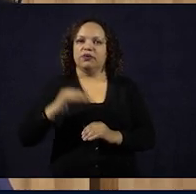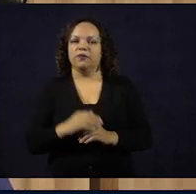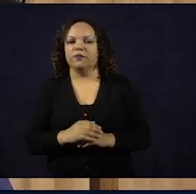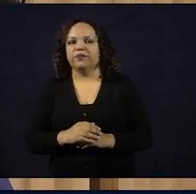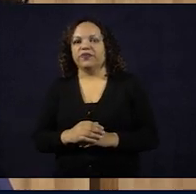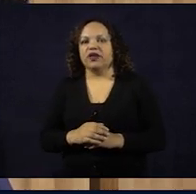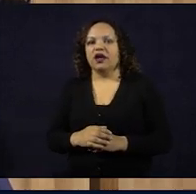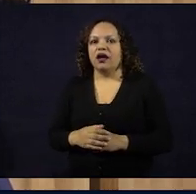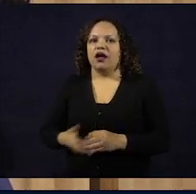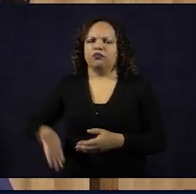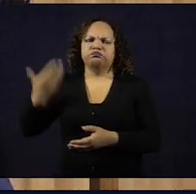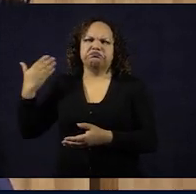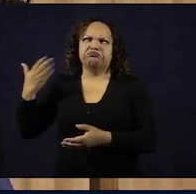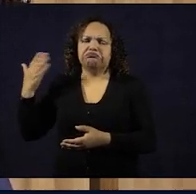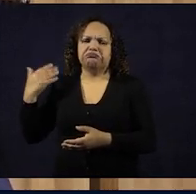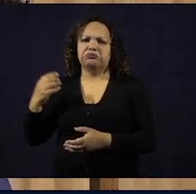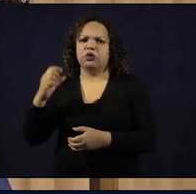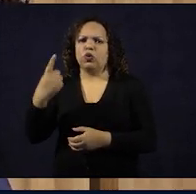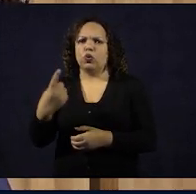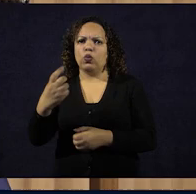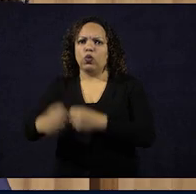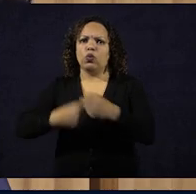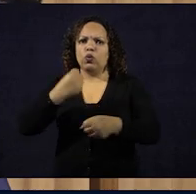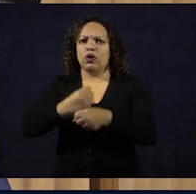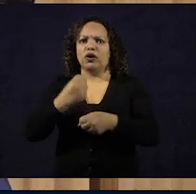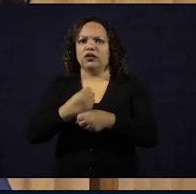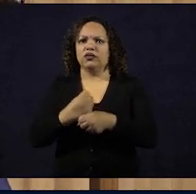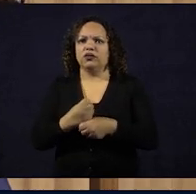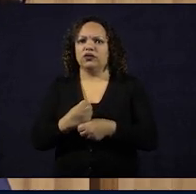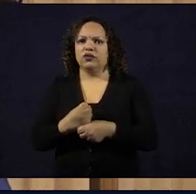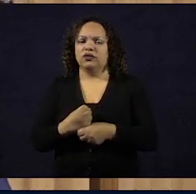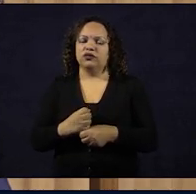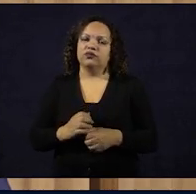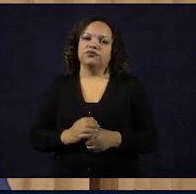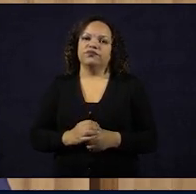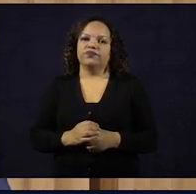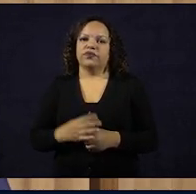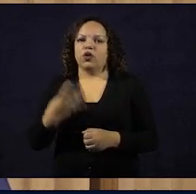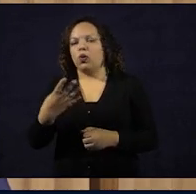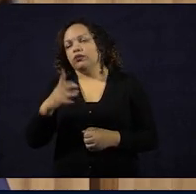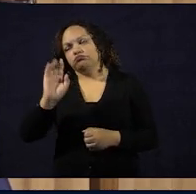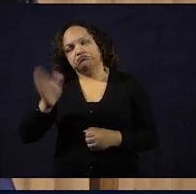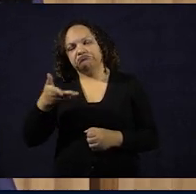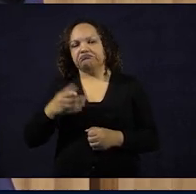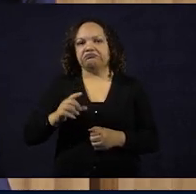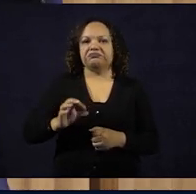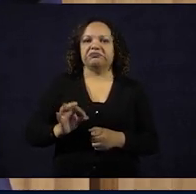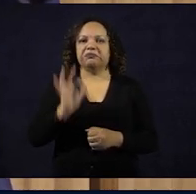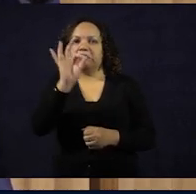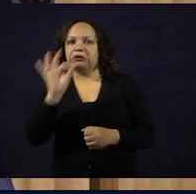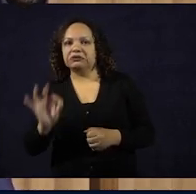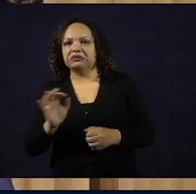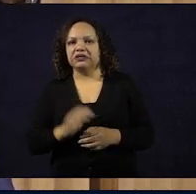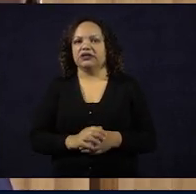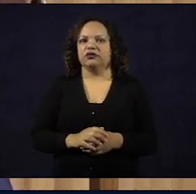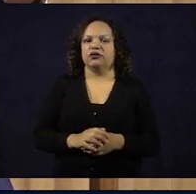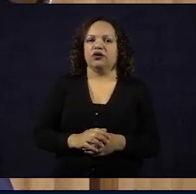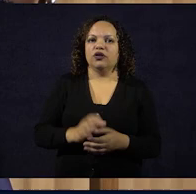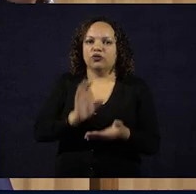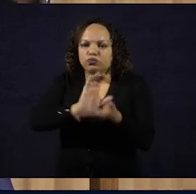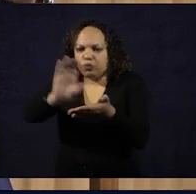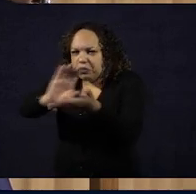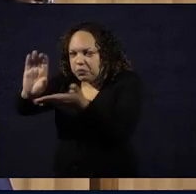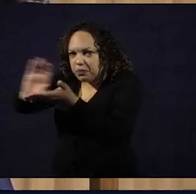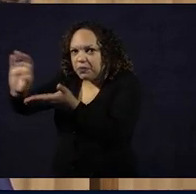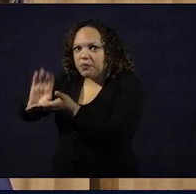ano passado um ano atrás ela tava em inflação mais quatro e meio para época o título emitido